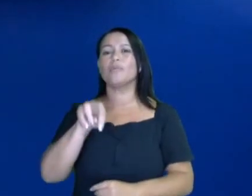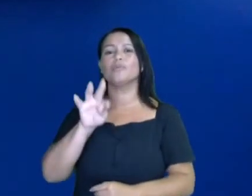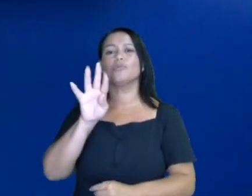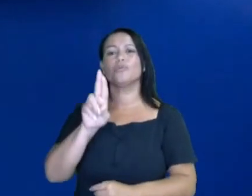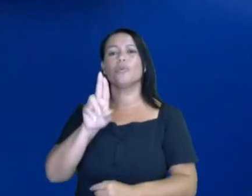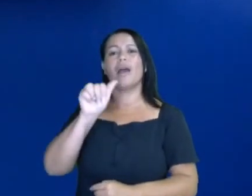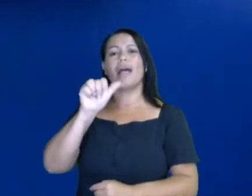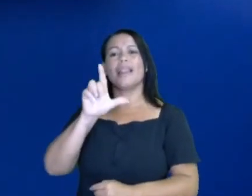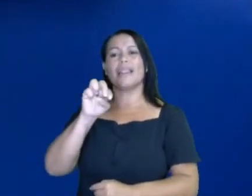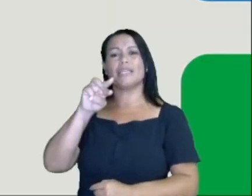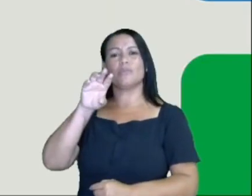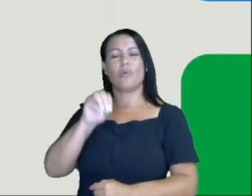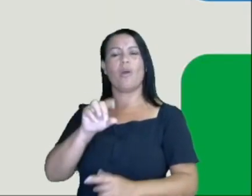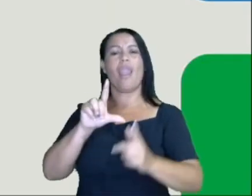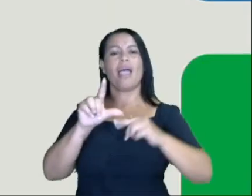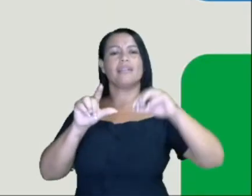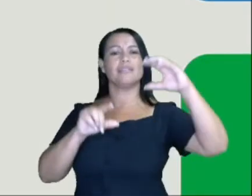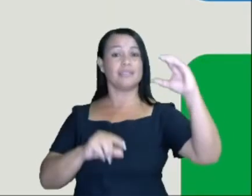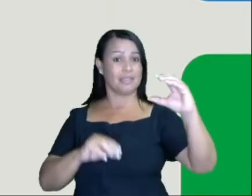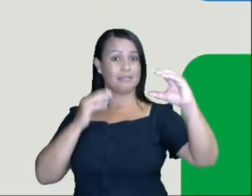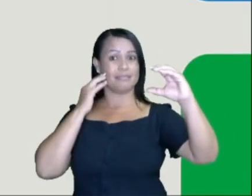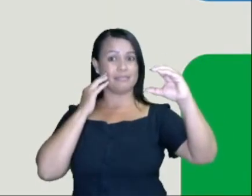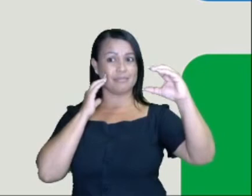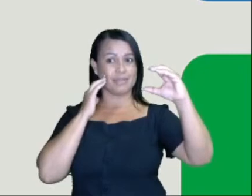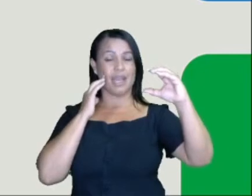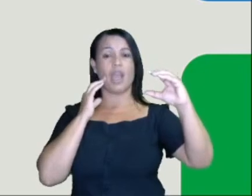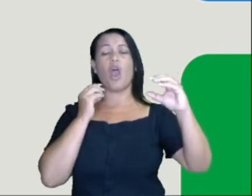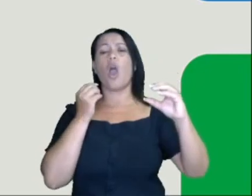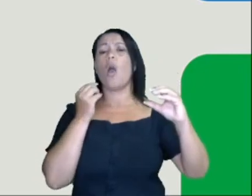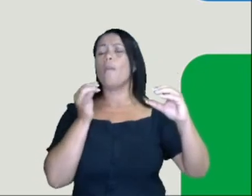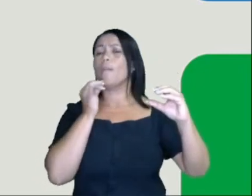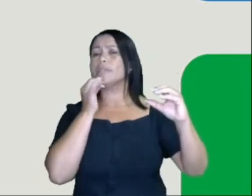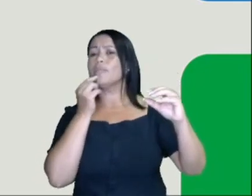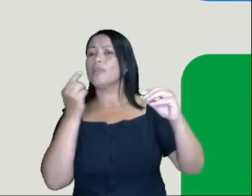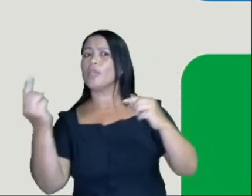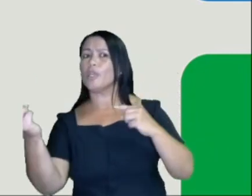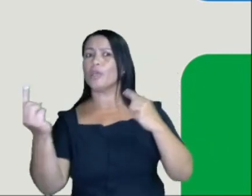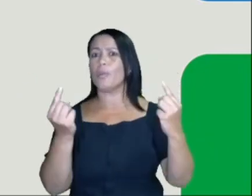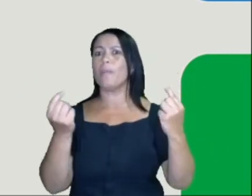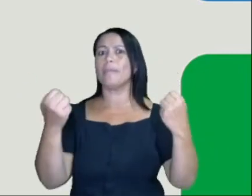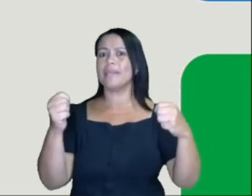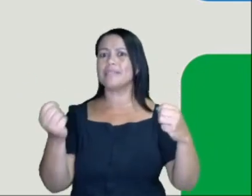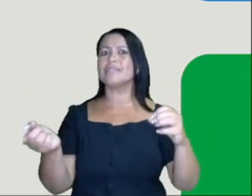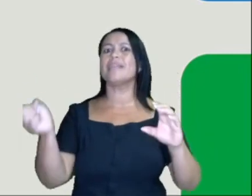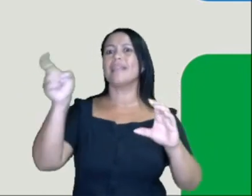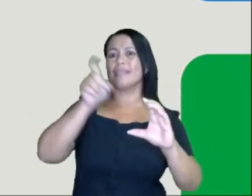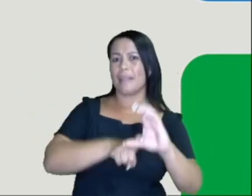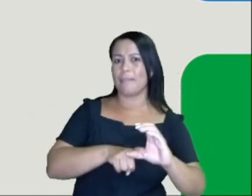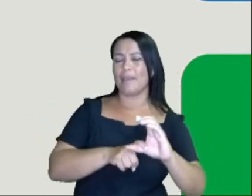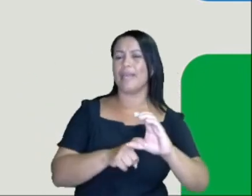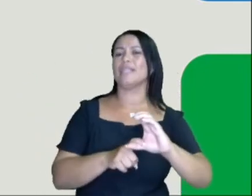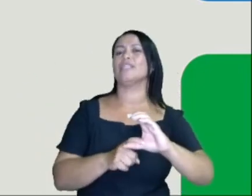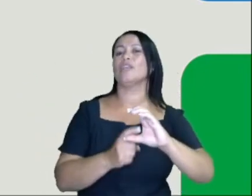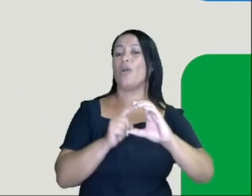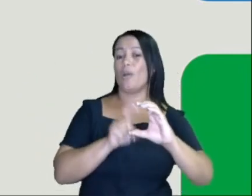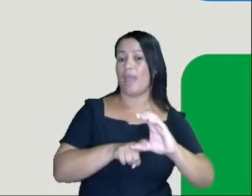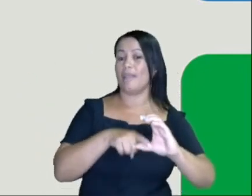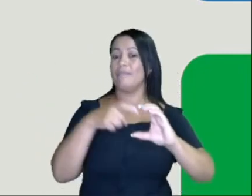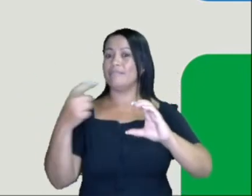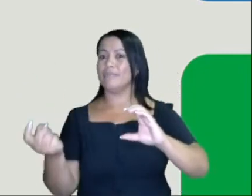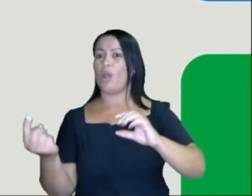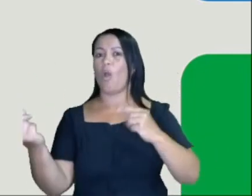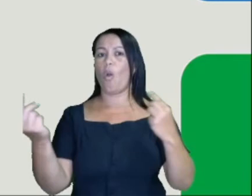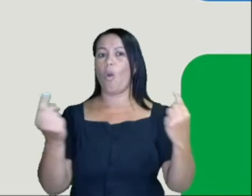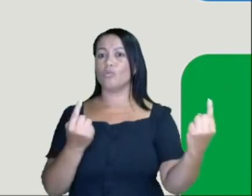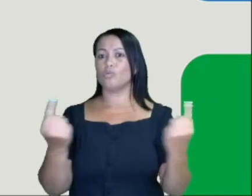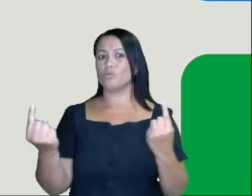mutualismo, letra C, em que um depende do outro para viver. Um não vive sem o outro. Eu não vivo